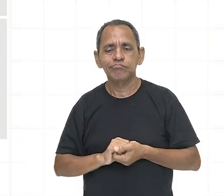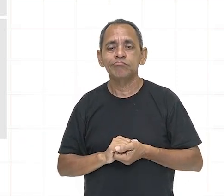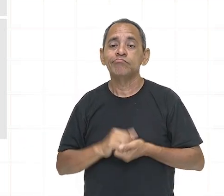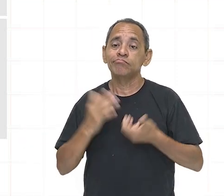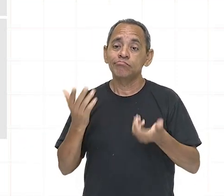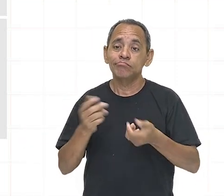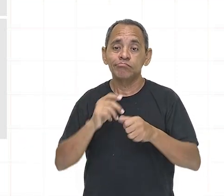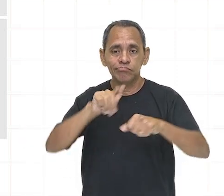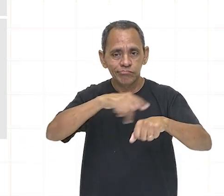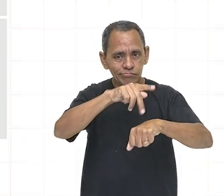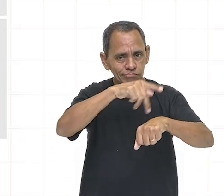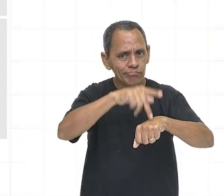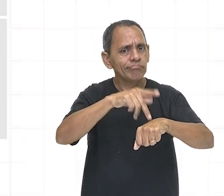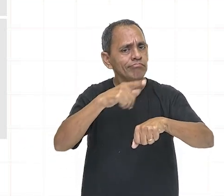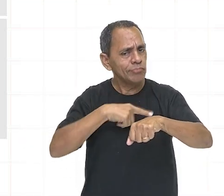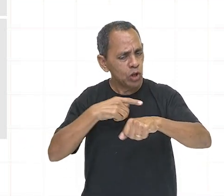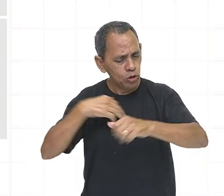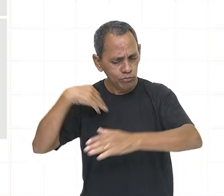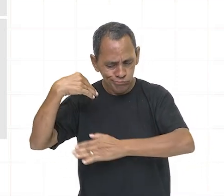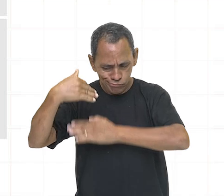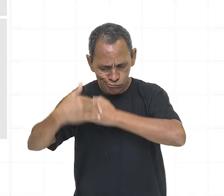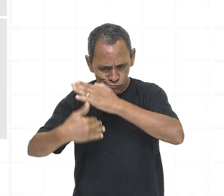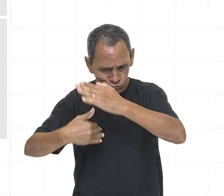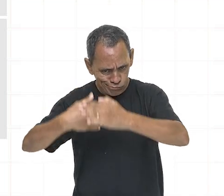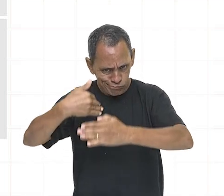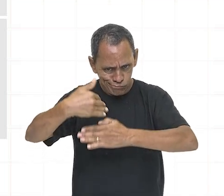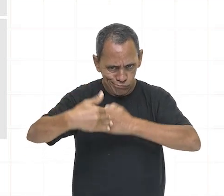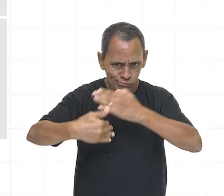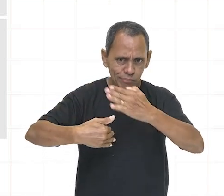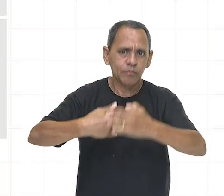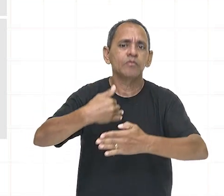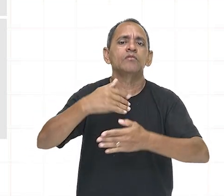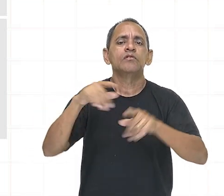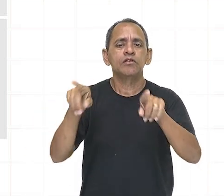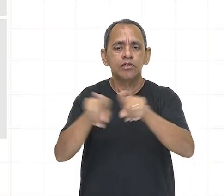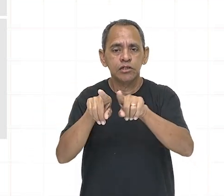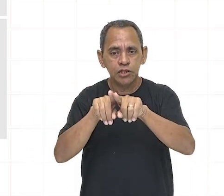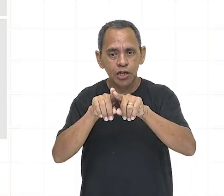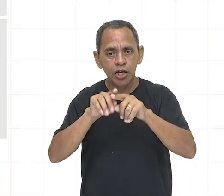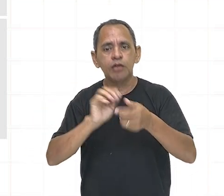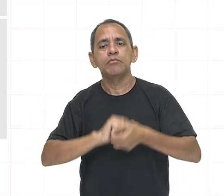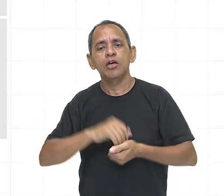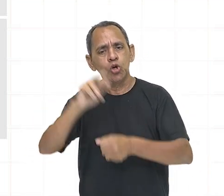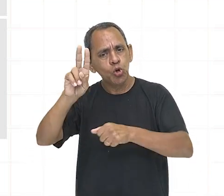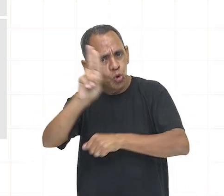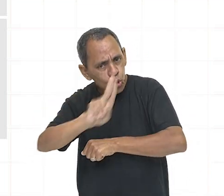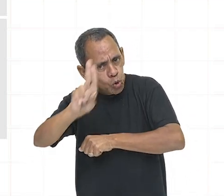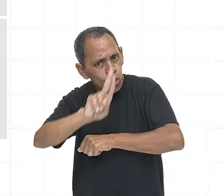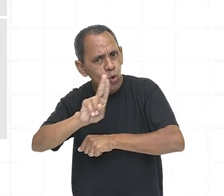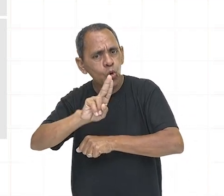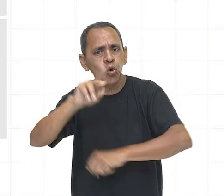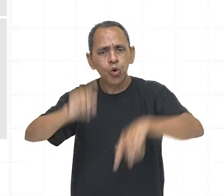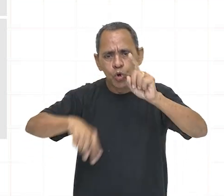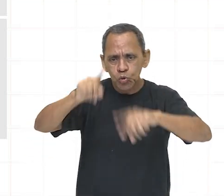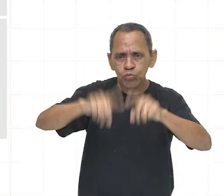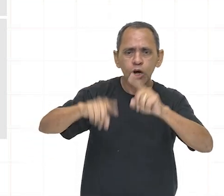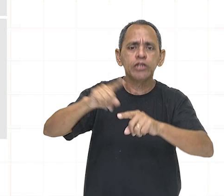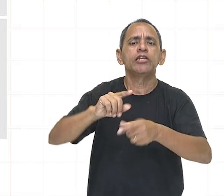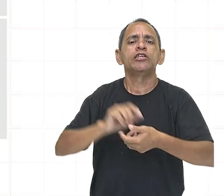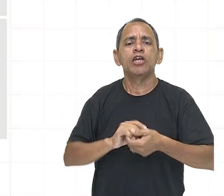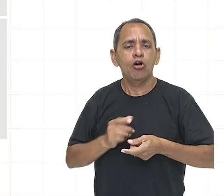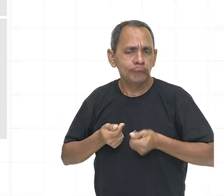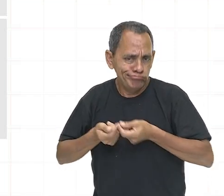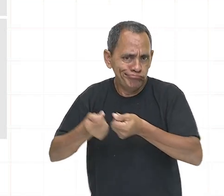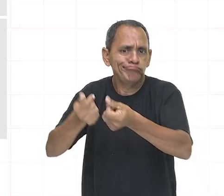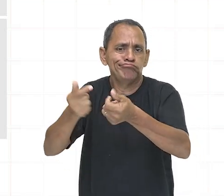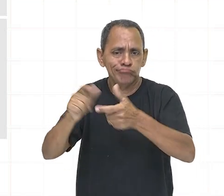realmente eles estão em grande processo de desenvolvimento, a digitalização dos serviços financeiros, né, e a expansão aí